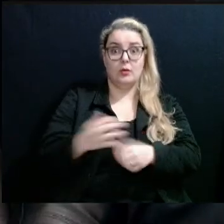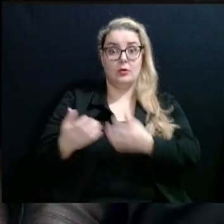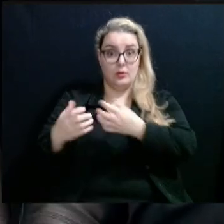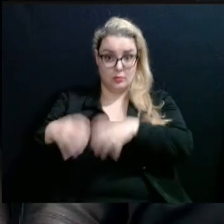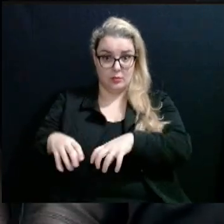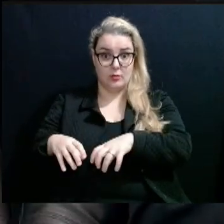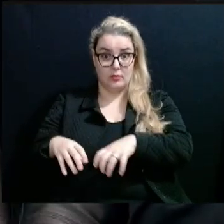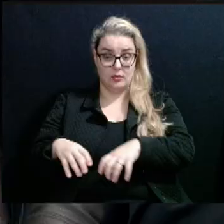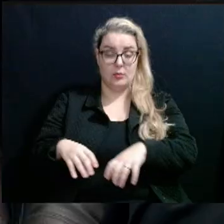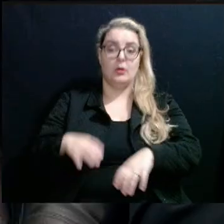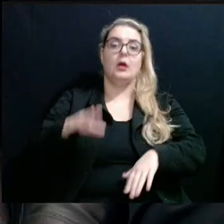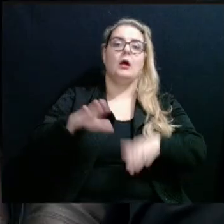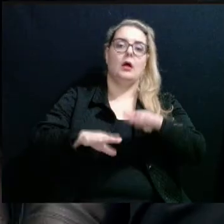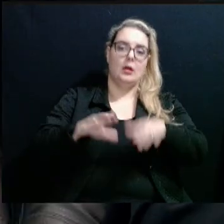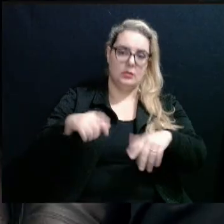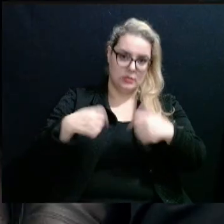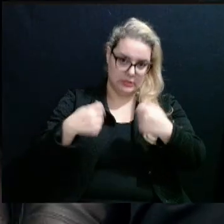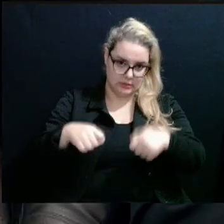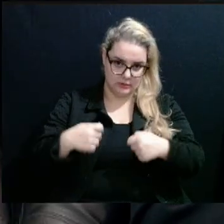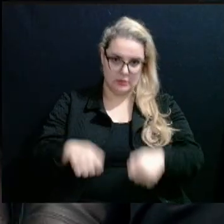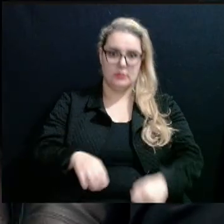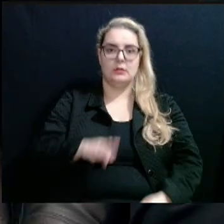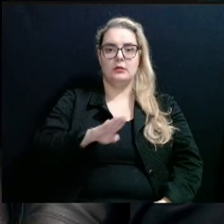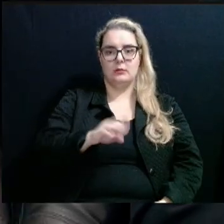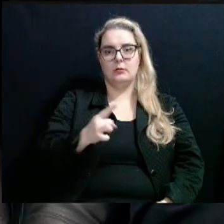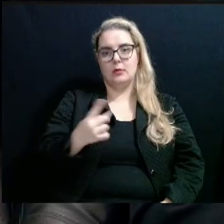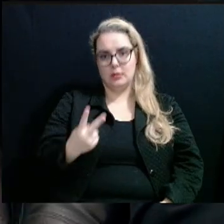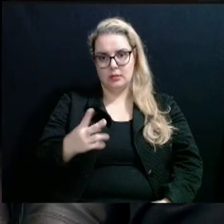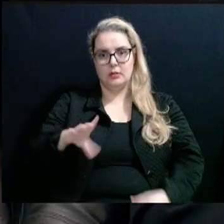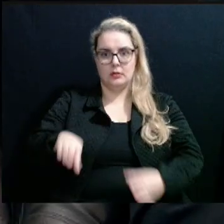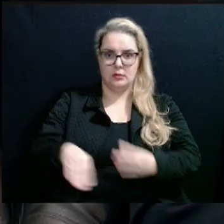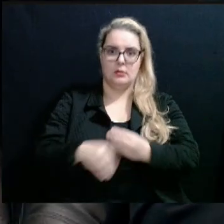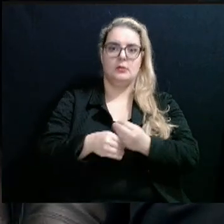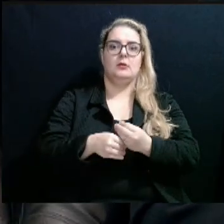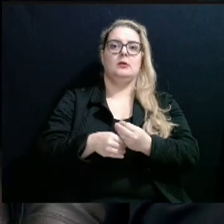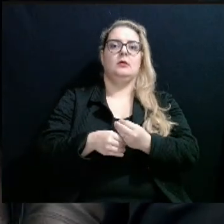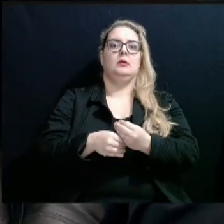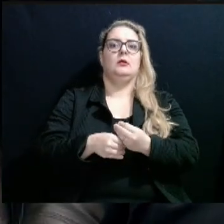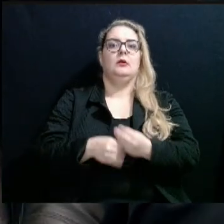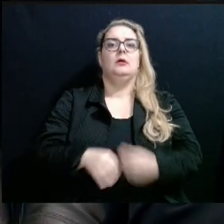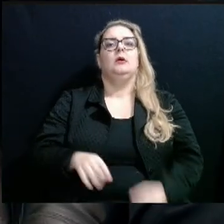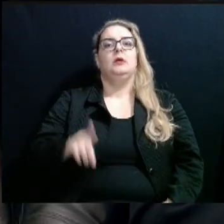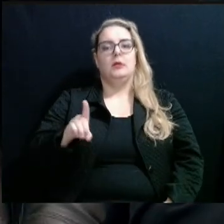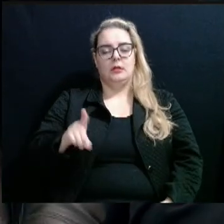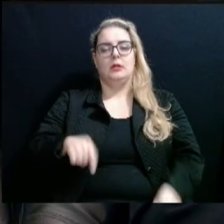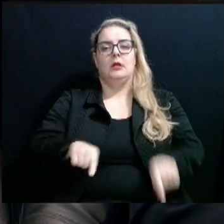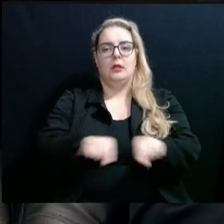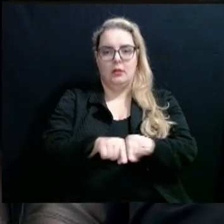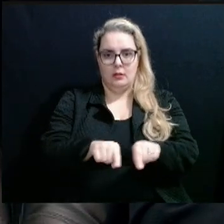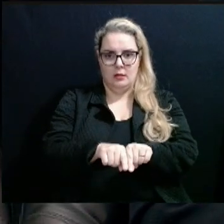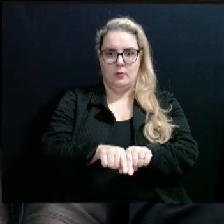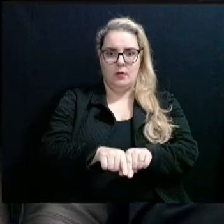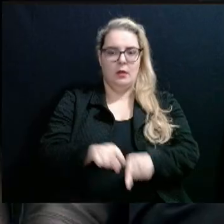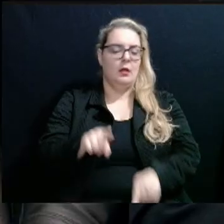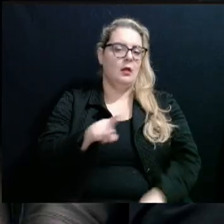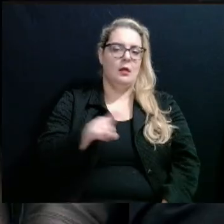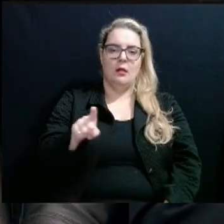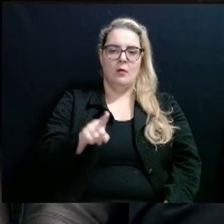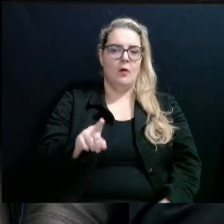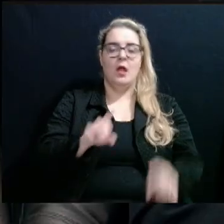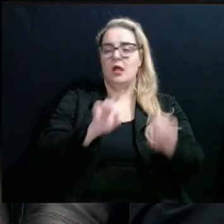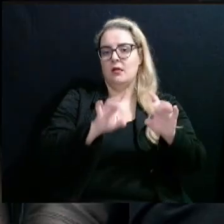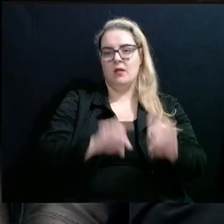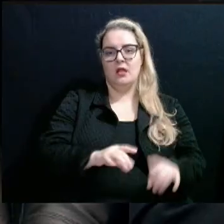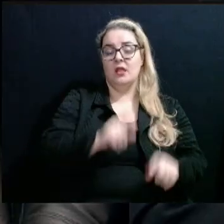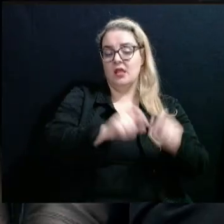vezes precisam da suplementação da vitamina D e da vitamina B12. Então, isso não é algo exclusivo do vegetarianismo e não